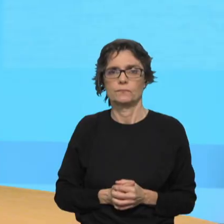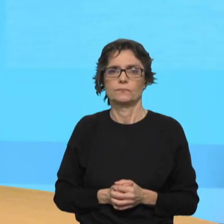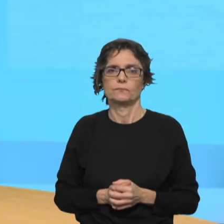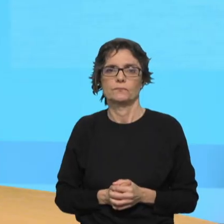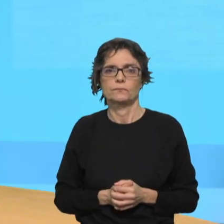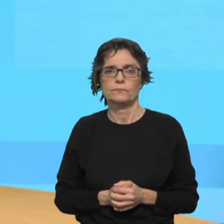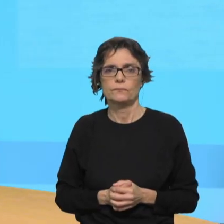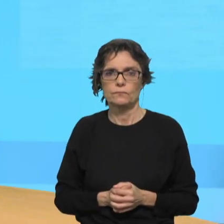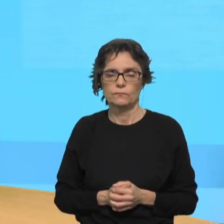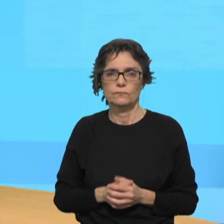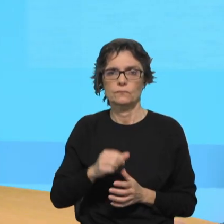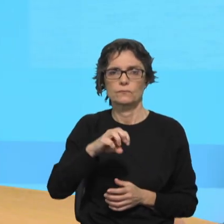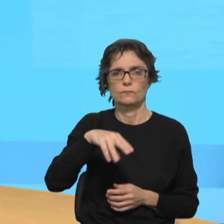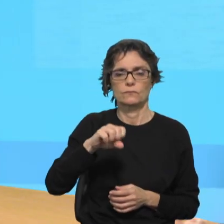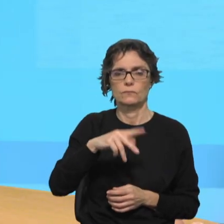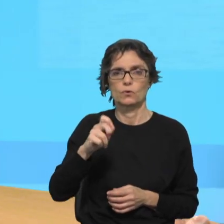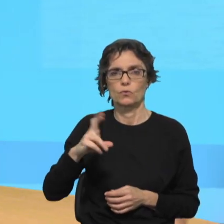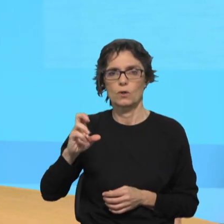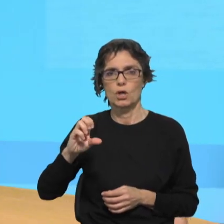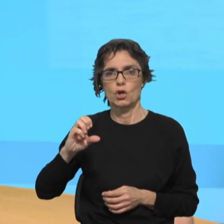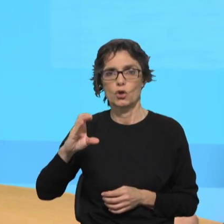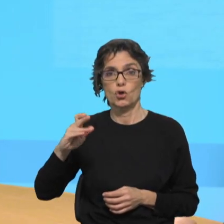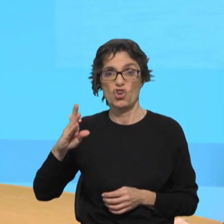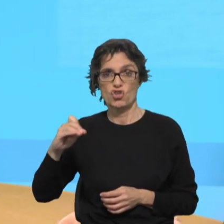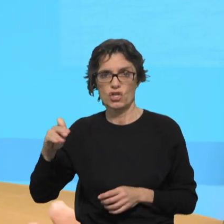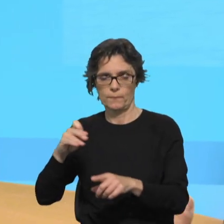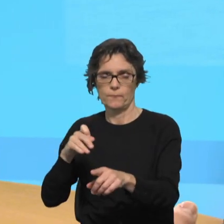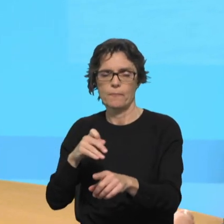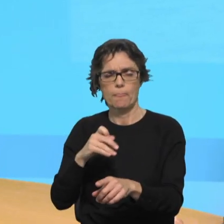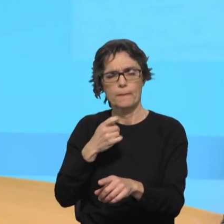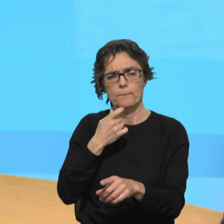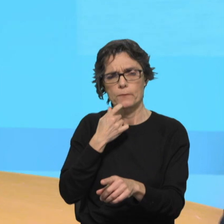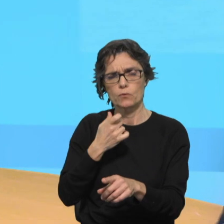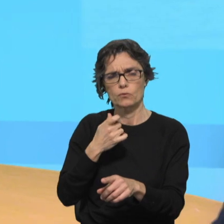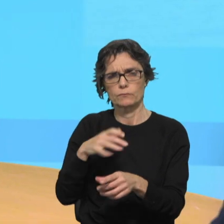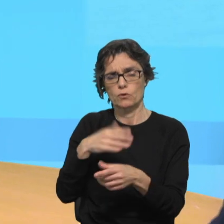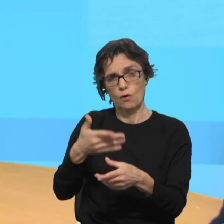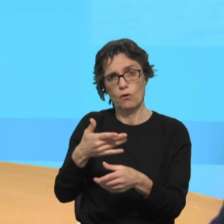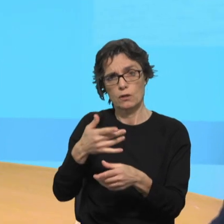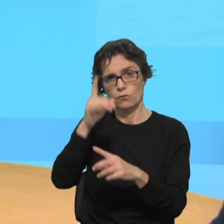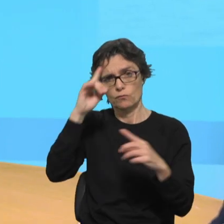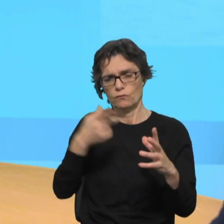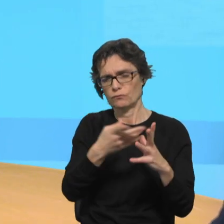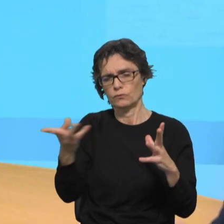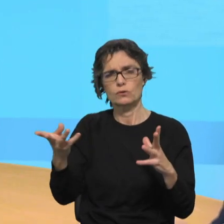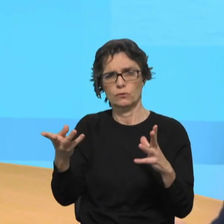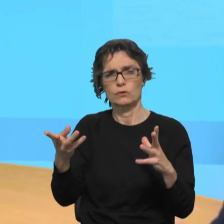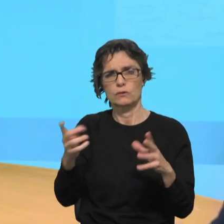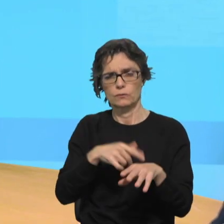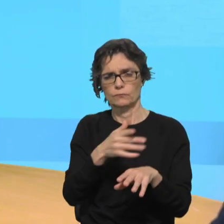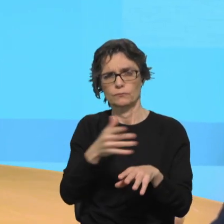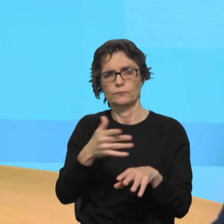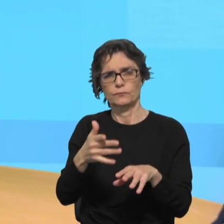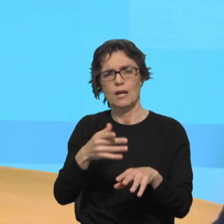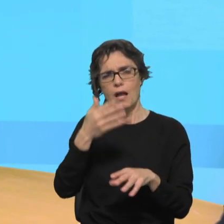que vive também toda esta circunstância em que estão os professores? É possível